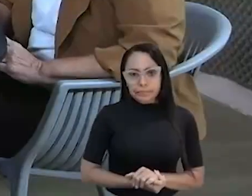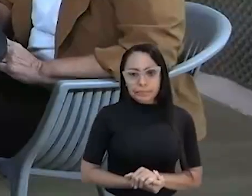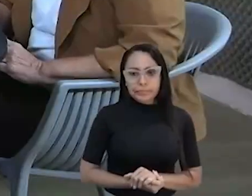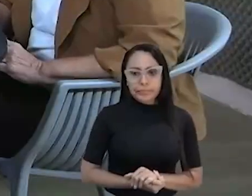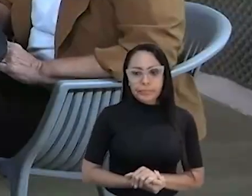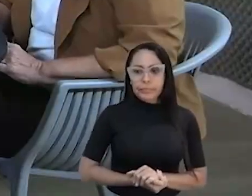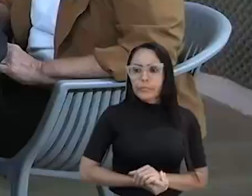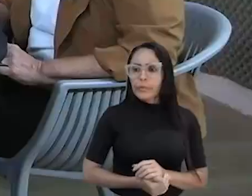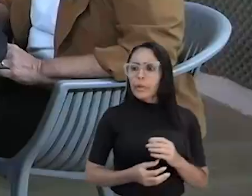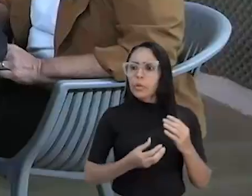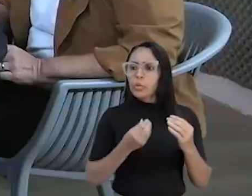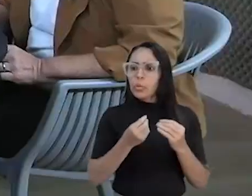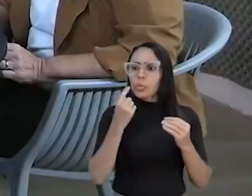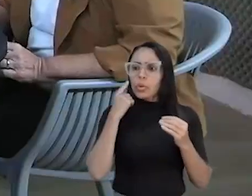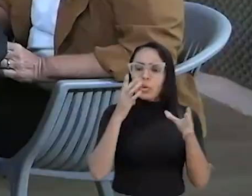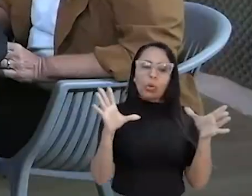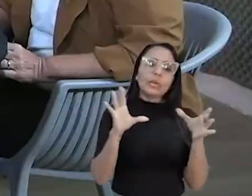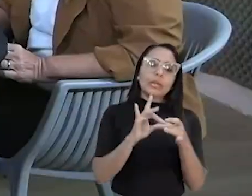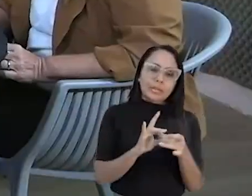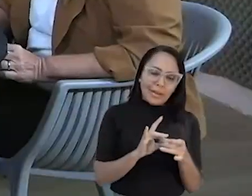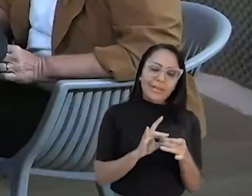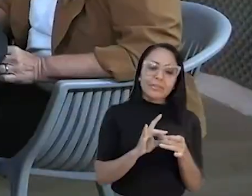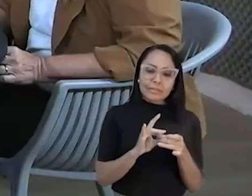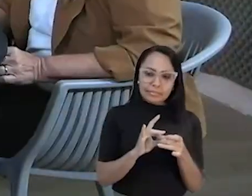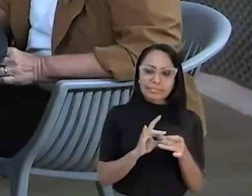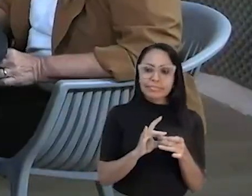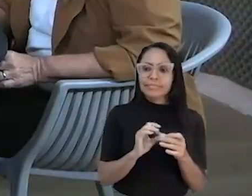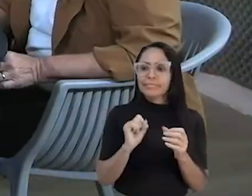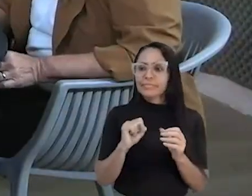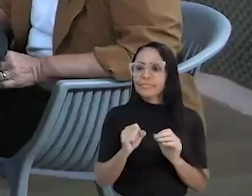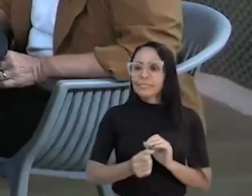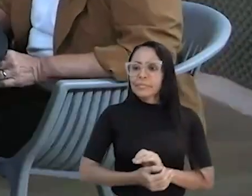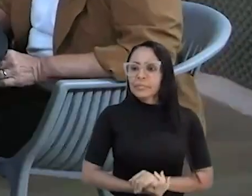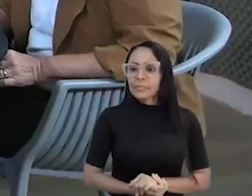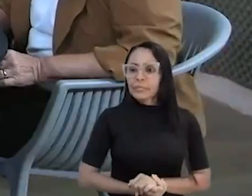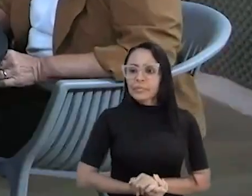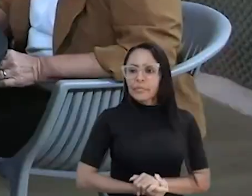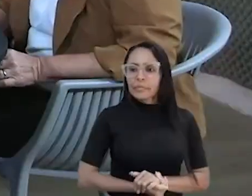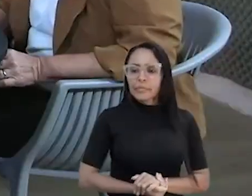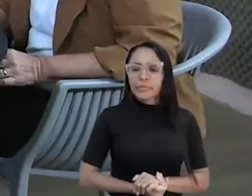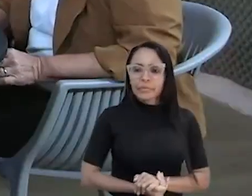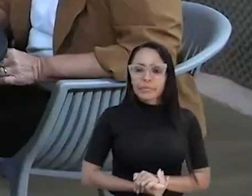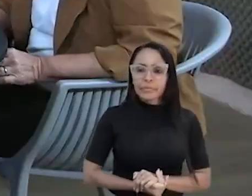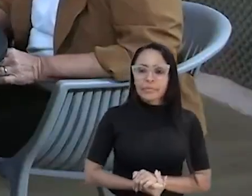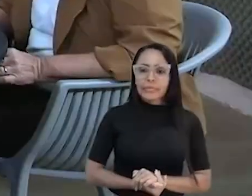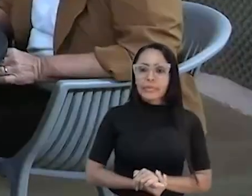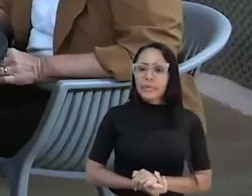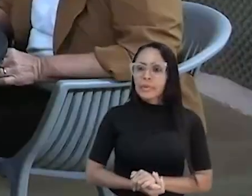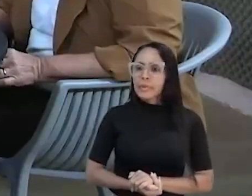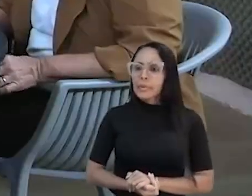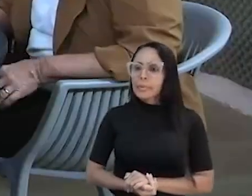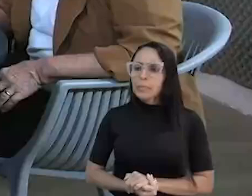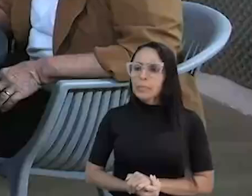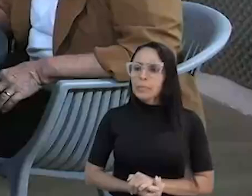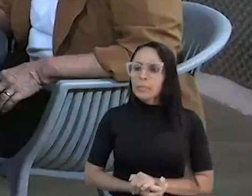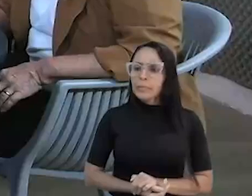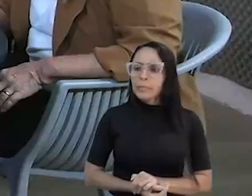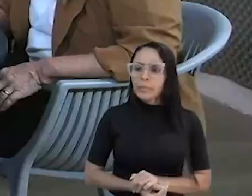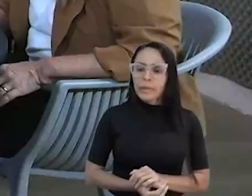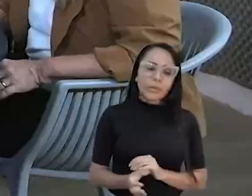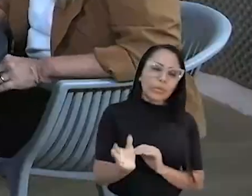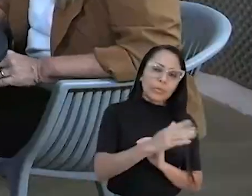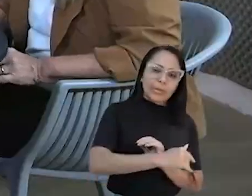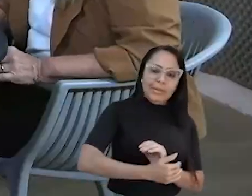ficando conectado. É um grande quebra-cabeça. Igual o módulo. Igual o módulo do coisa. Então, vamos